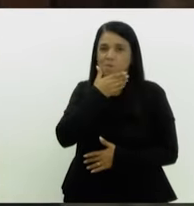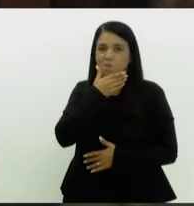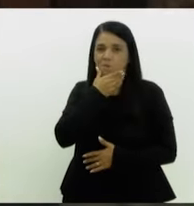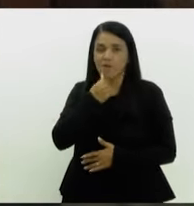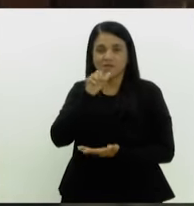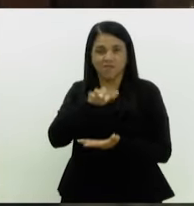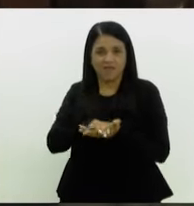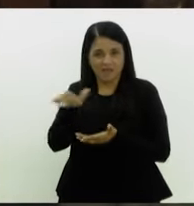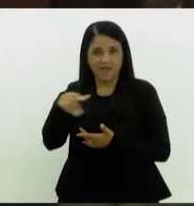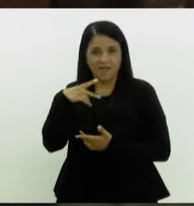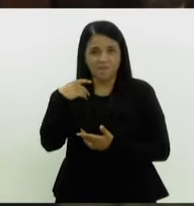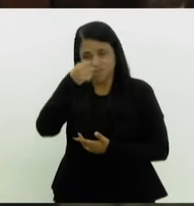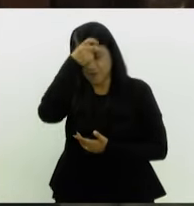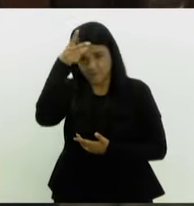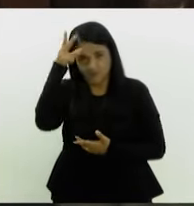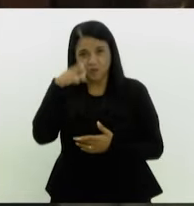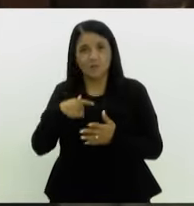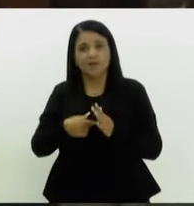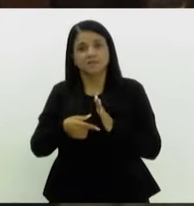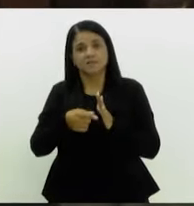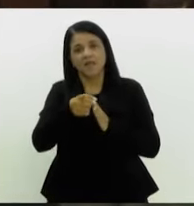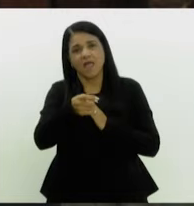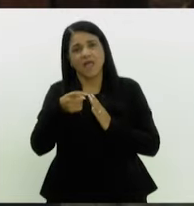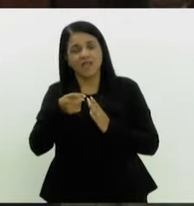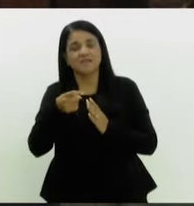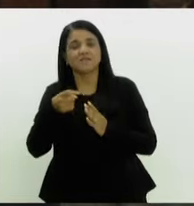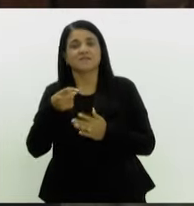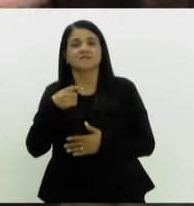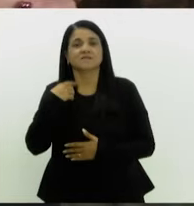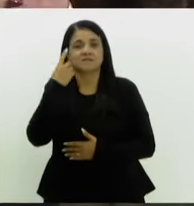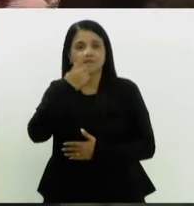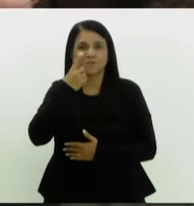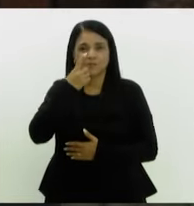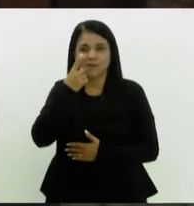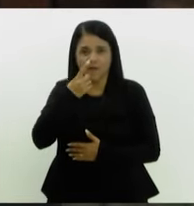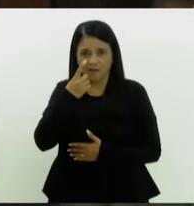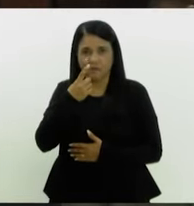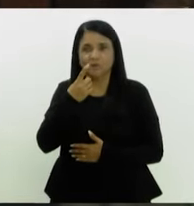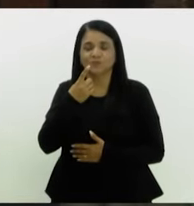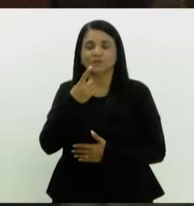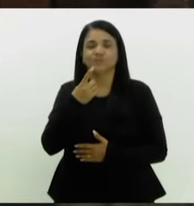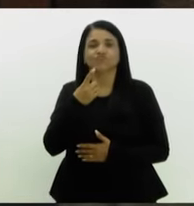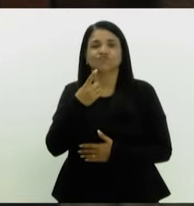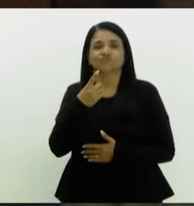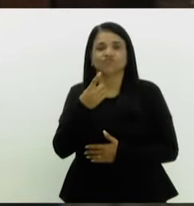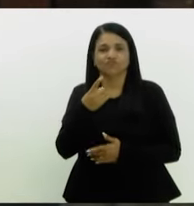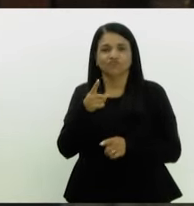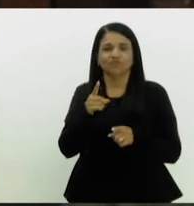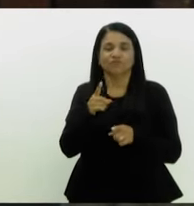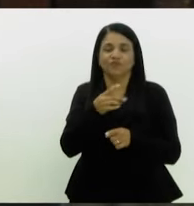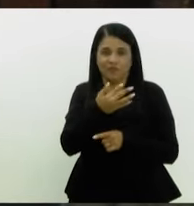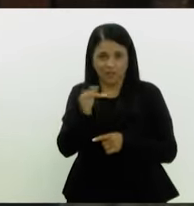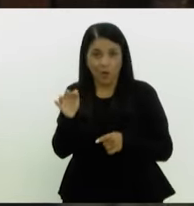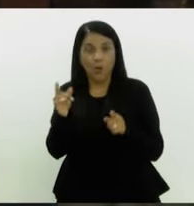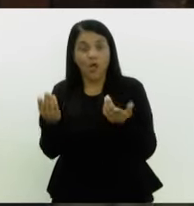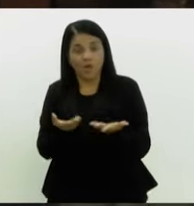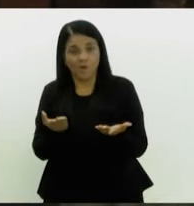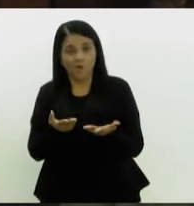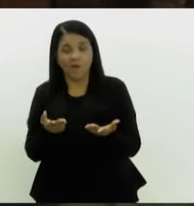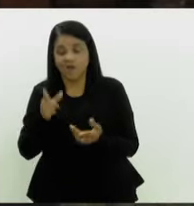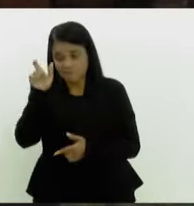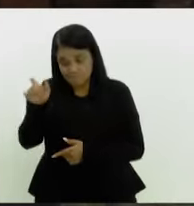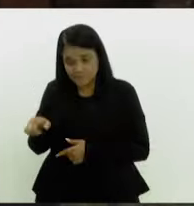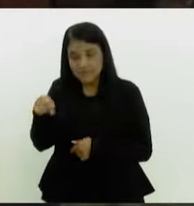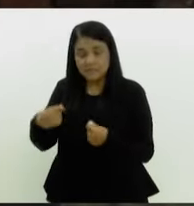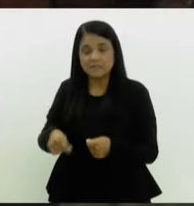mas foi deputado federal conosco mas eu dizia para ele ela tem que ser deputada estadual e a gente tem uma coisa que a gente